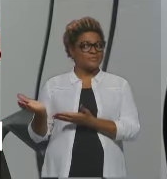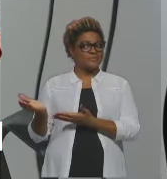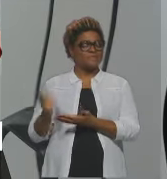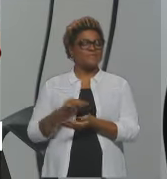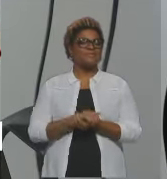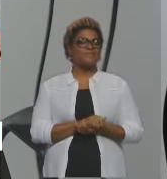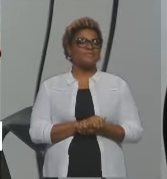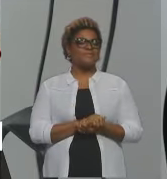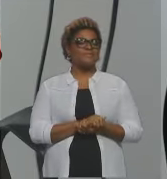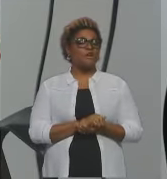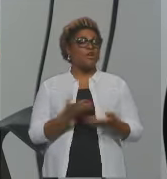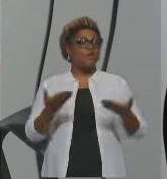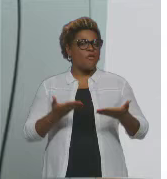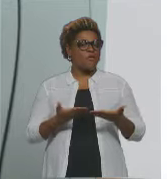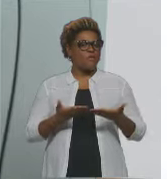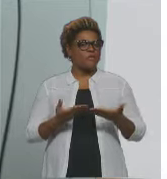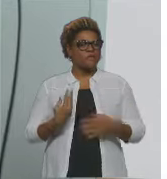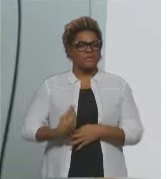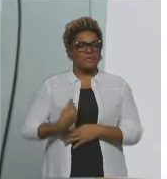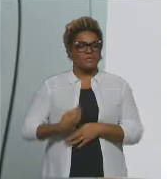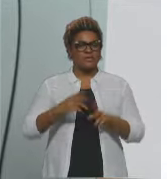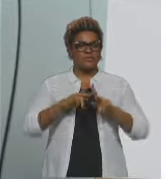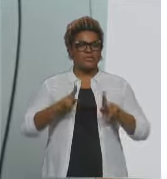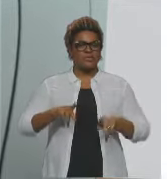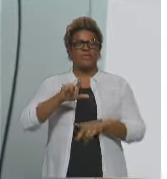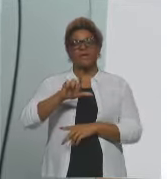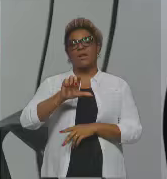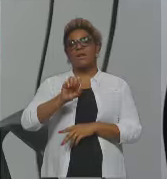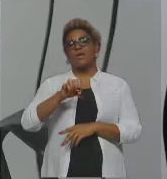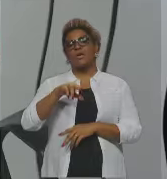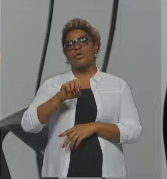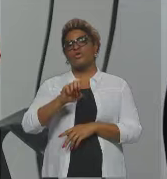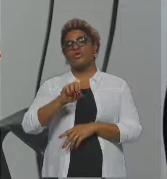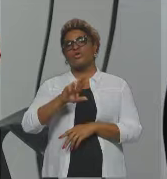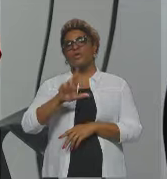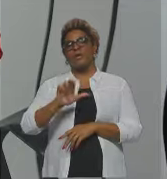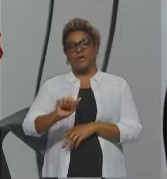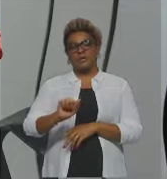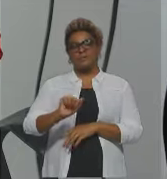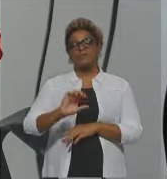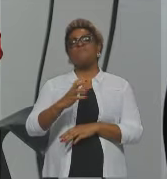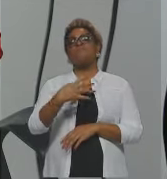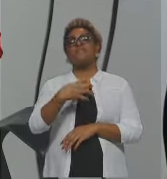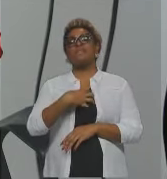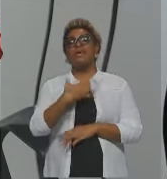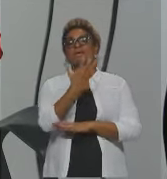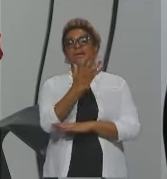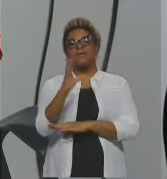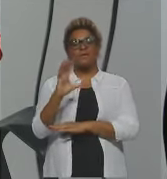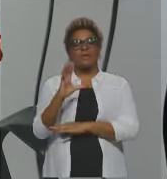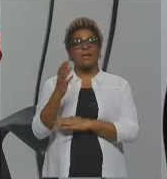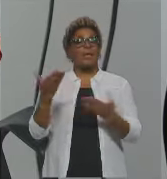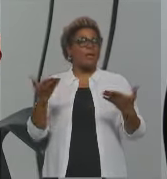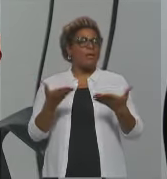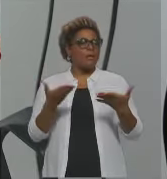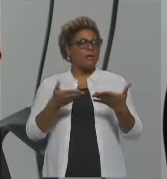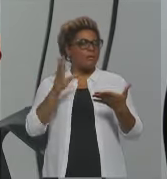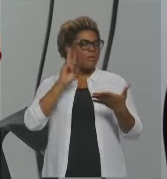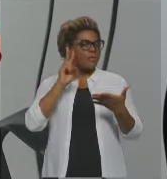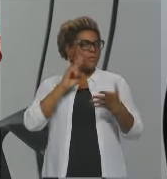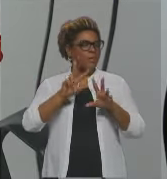estudeemcasa.educação.mg.gov.br. Quem está conosco é a professora Leonora Campos, da área de Ciências da Natureza. E nessa aula nós vamos retomar o